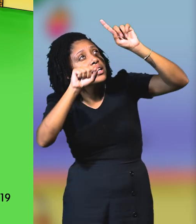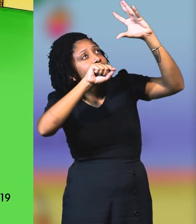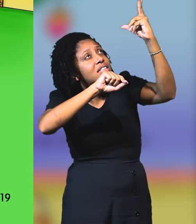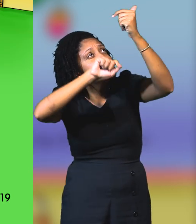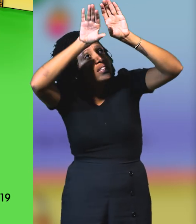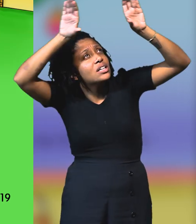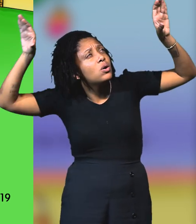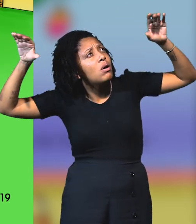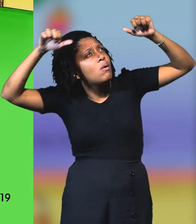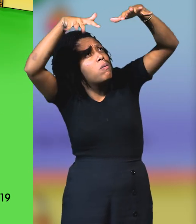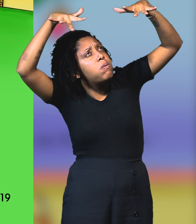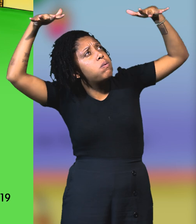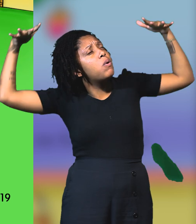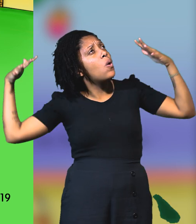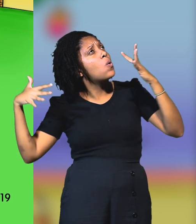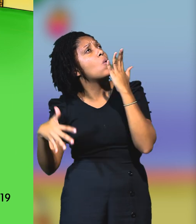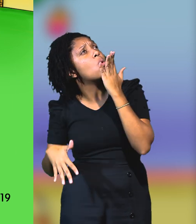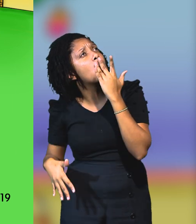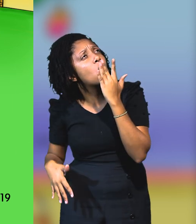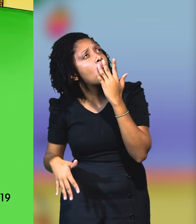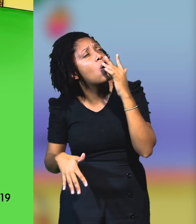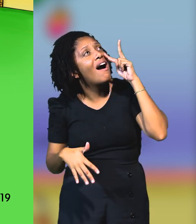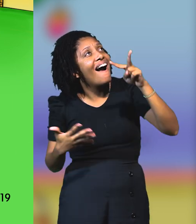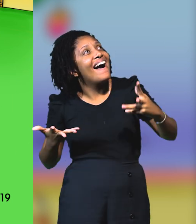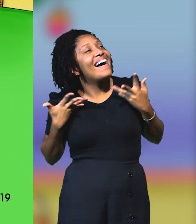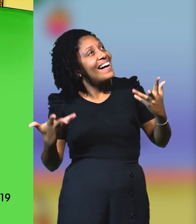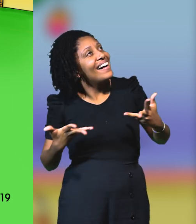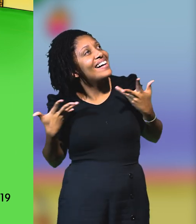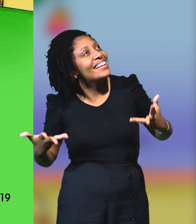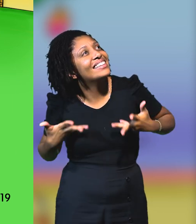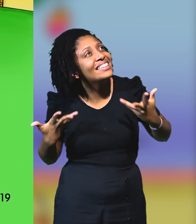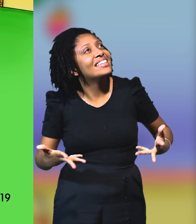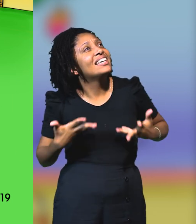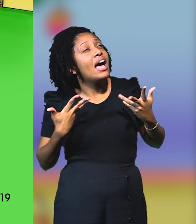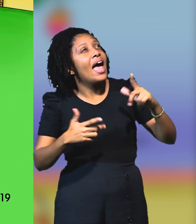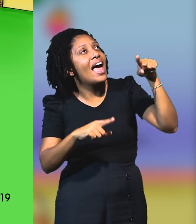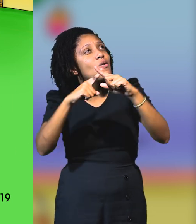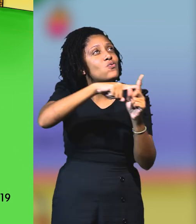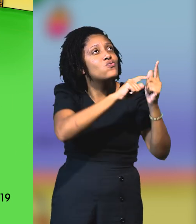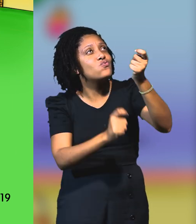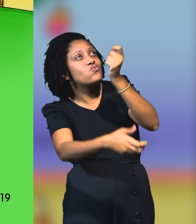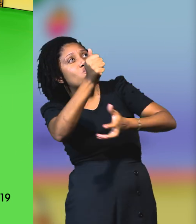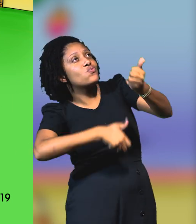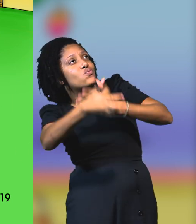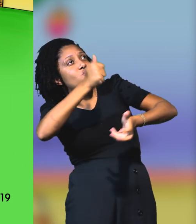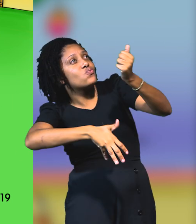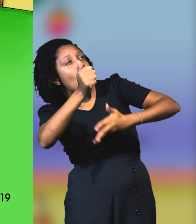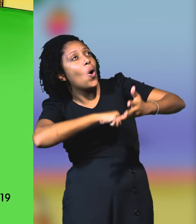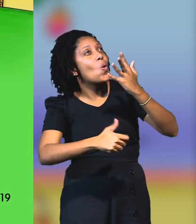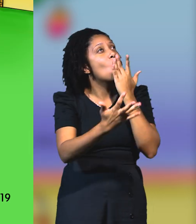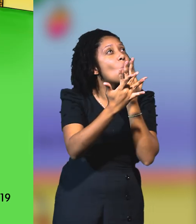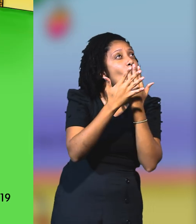com muitas cores estavam todos celebrando. Era tempo de pipa, muita alegria,